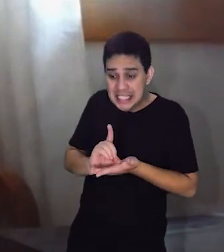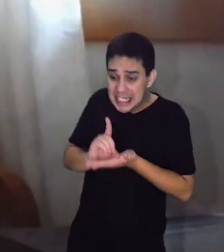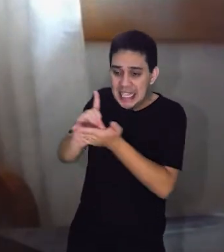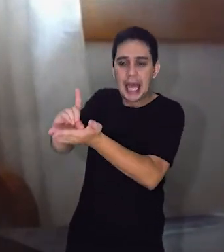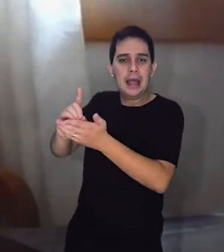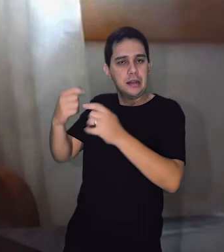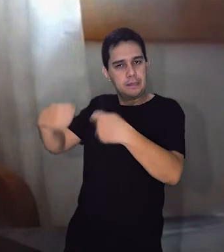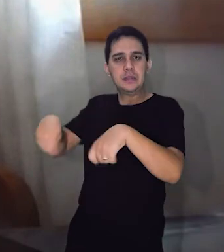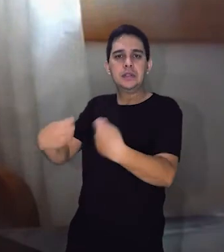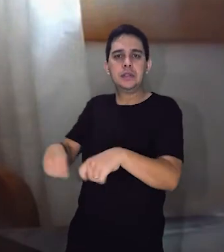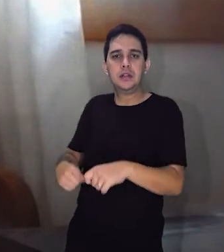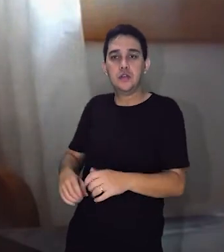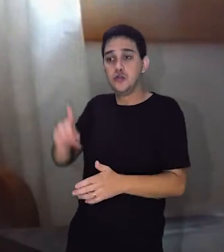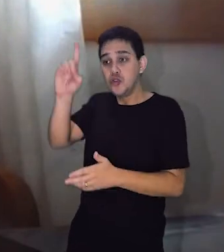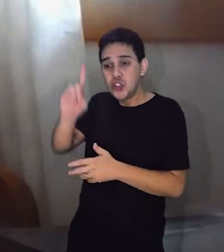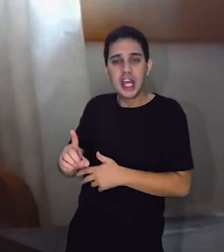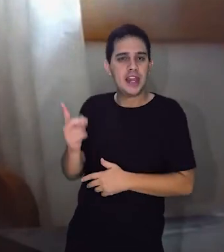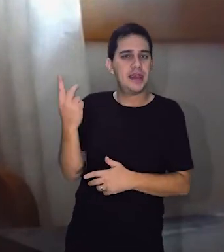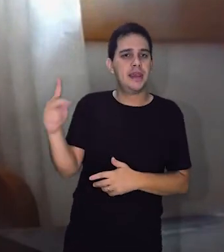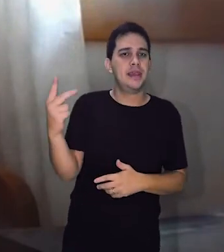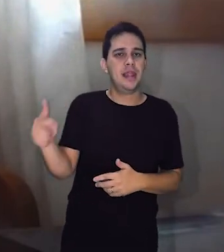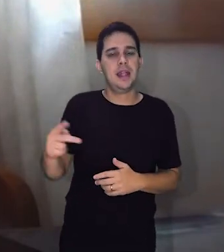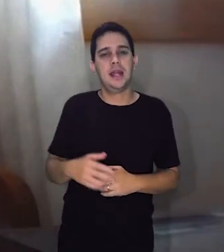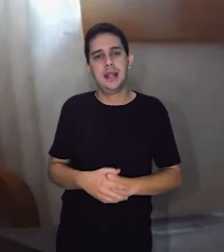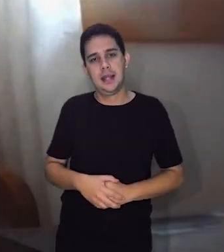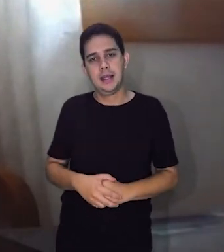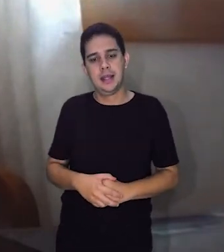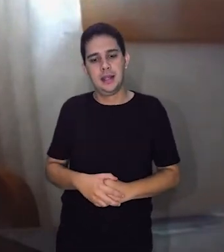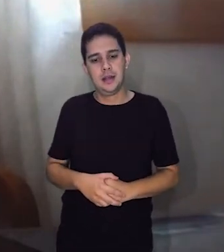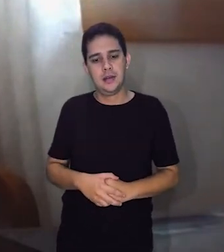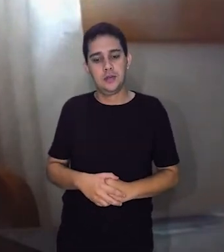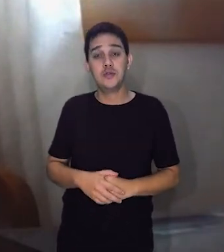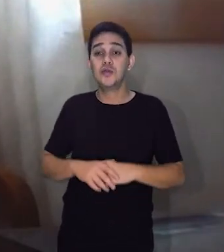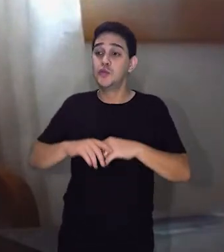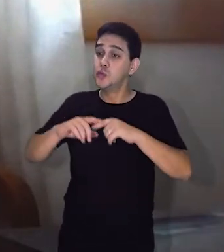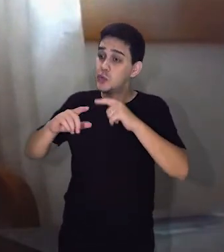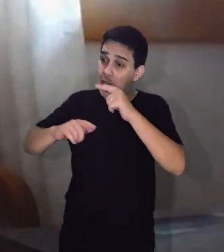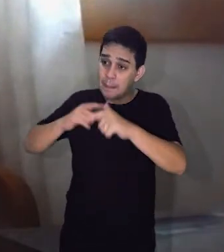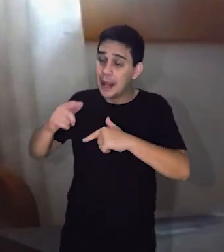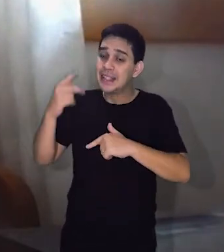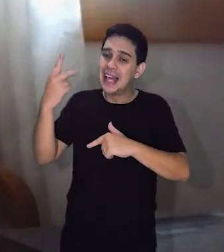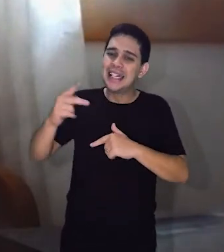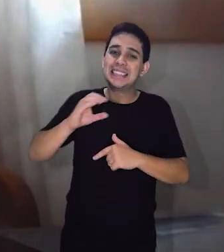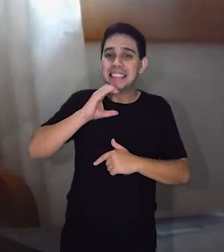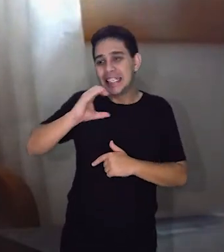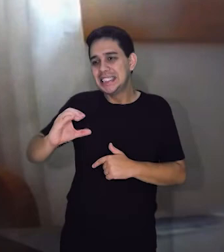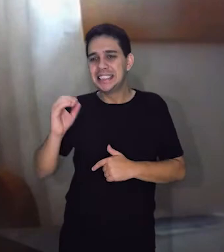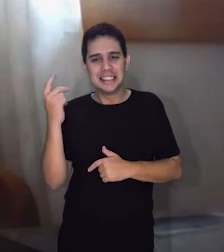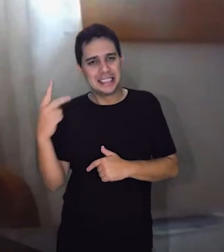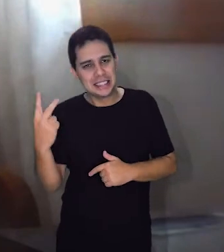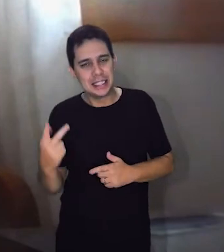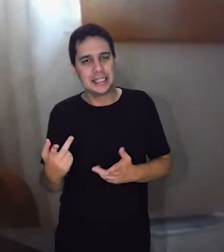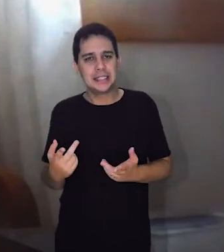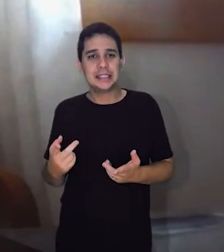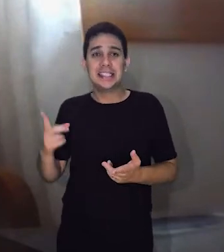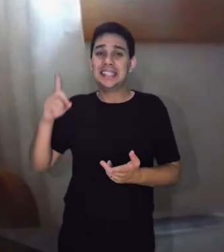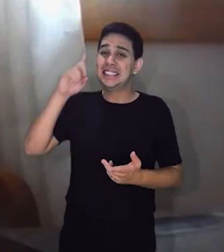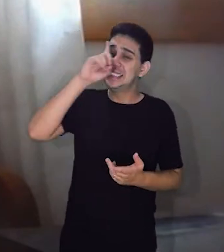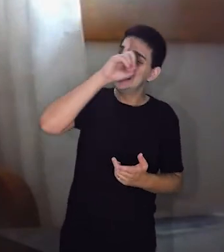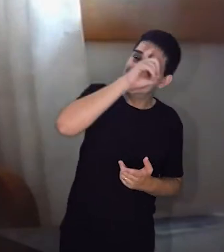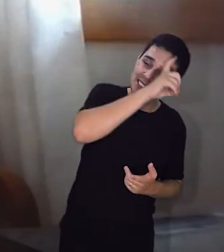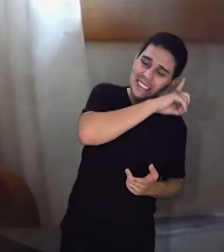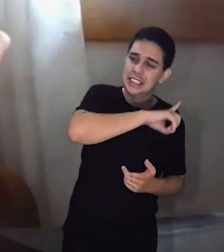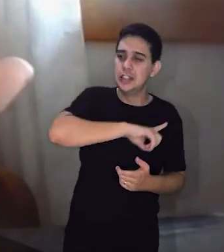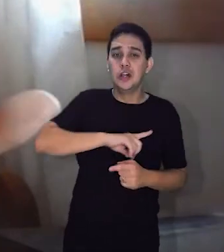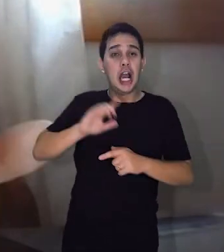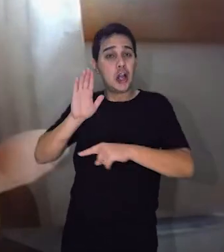na atuação de seus direitos, né, no exercício de sua cidadania. Então, essa é a grande dificuldade que encontramos,